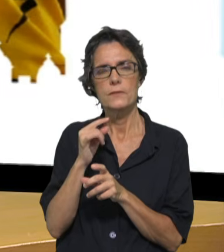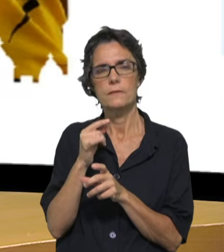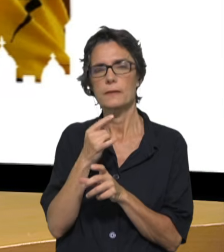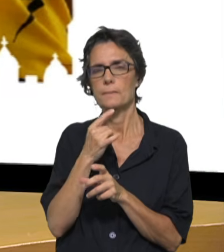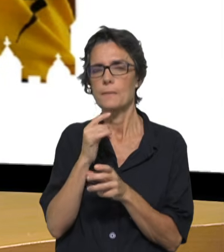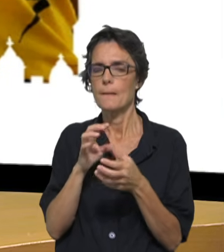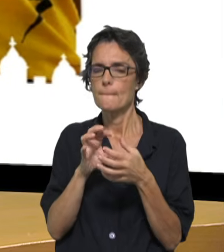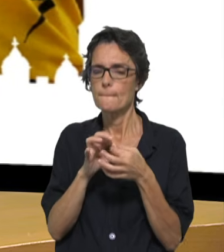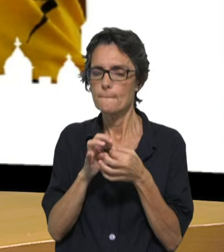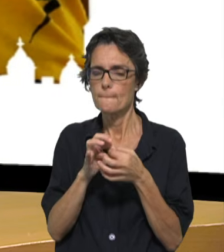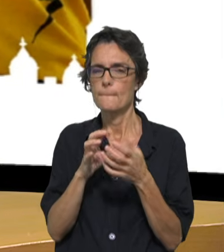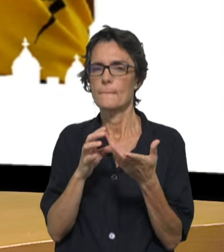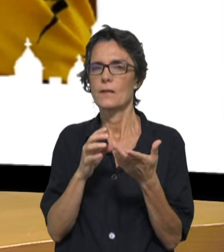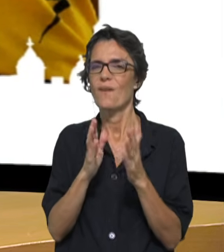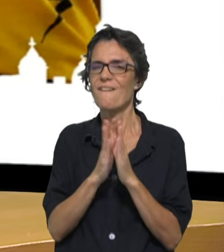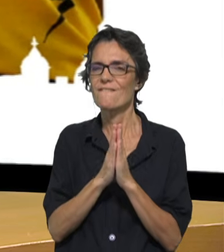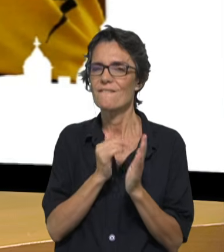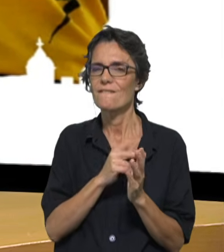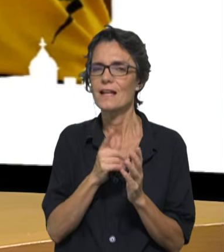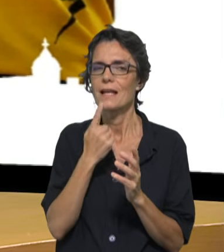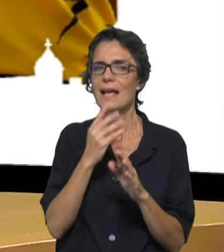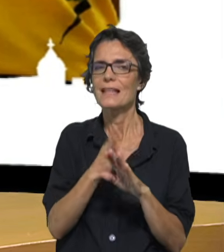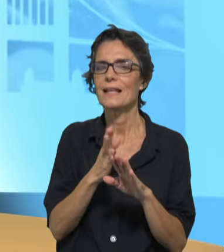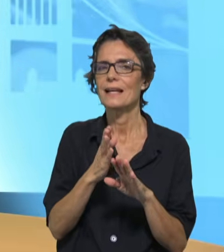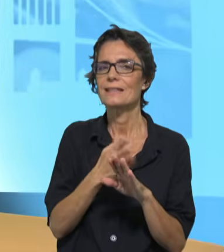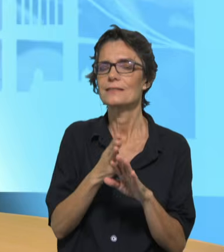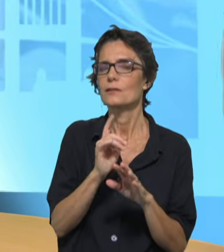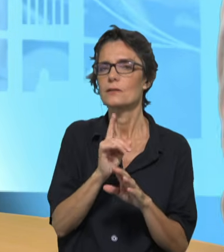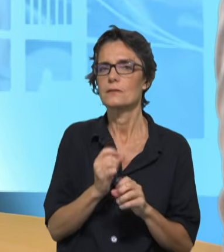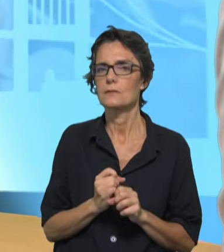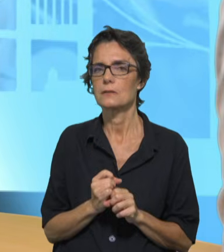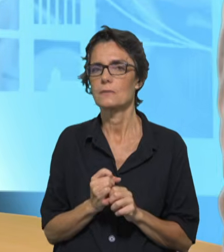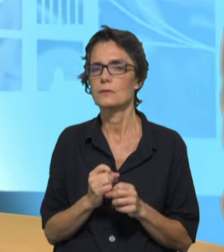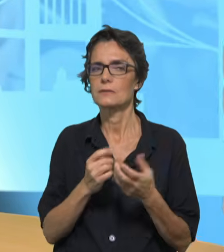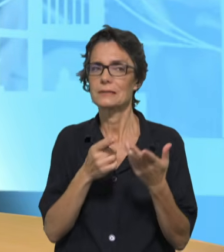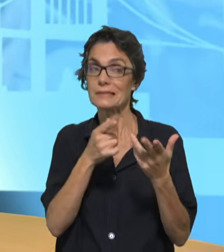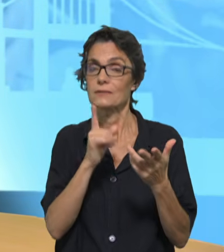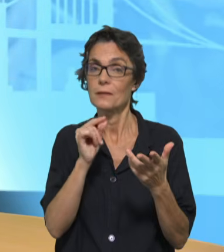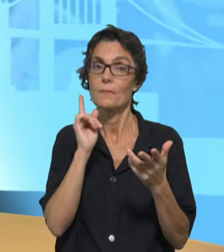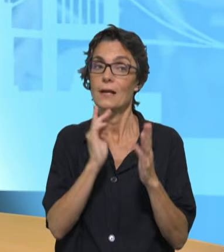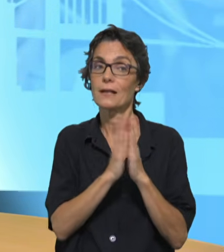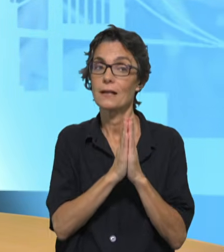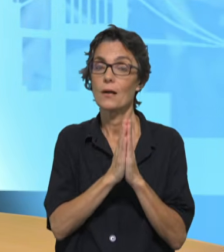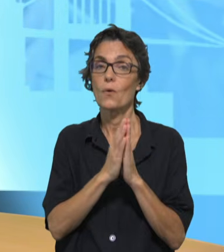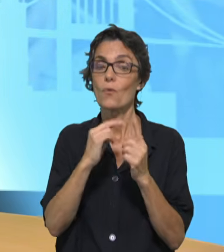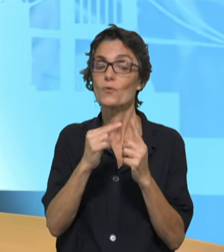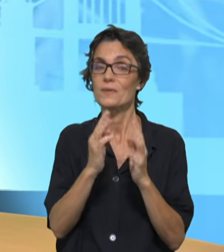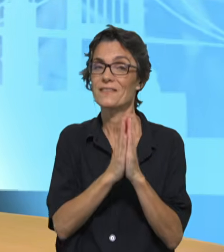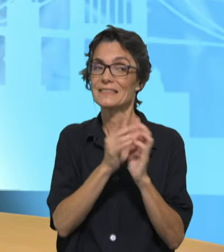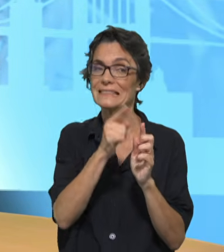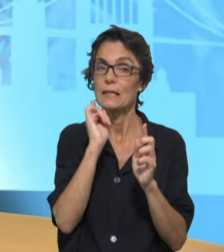é apenas uma obra de arte e não é uma catequese. É por isso que na mensagem da Pastoral de Turismo de Portugal para este Dia Mundial de